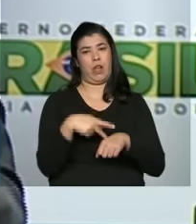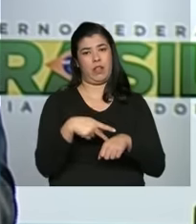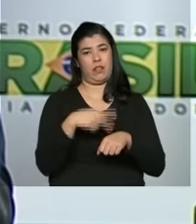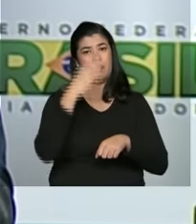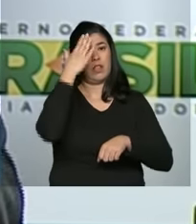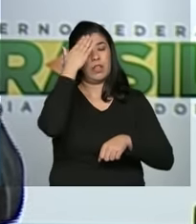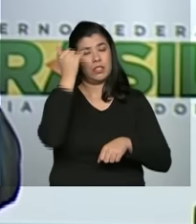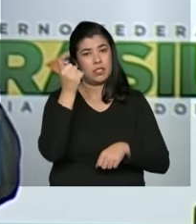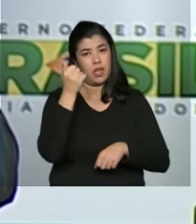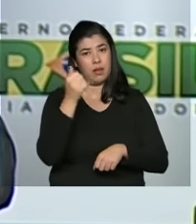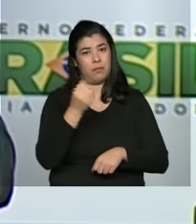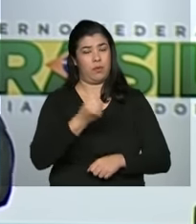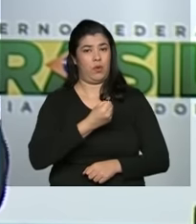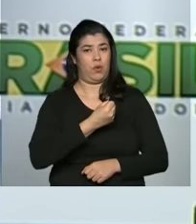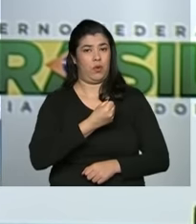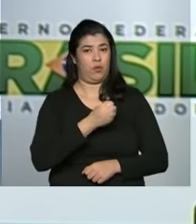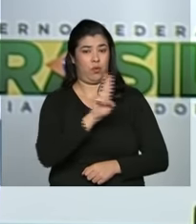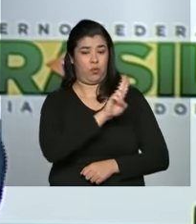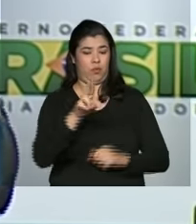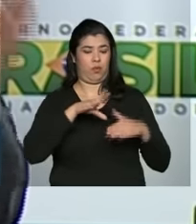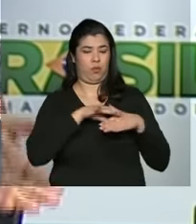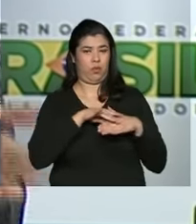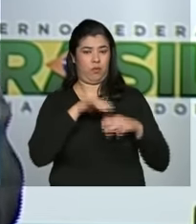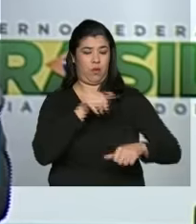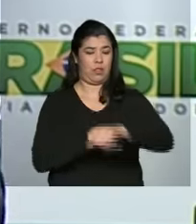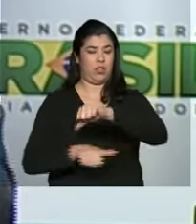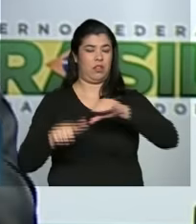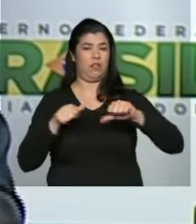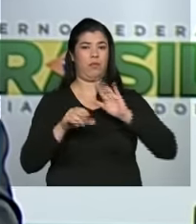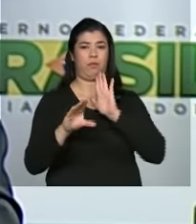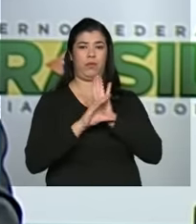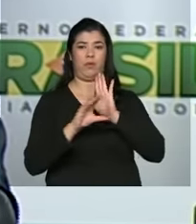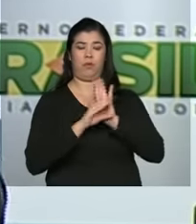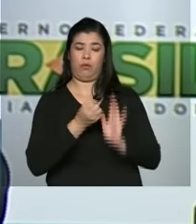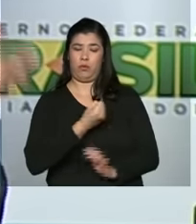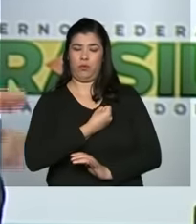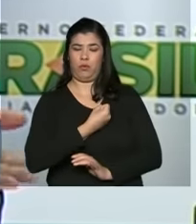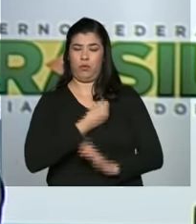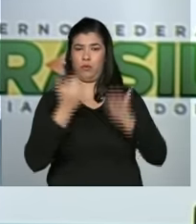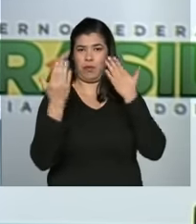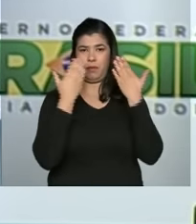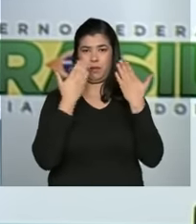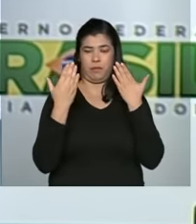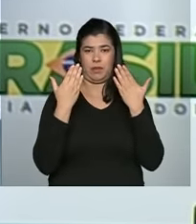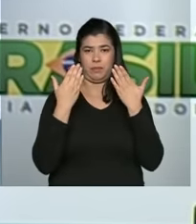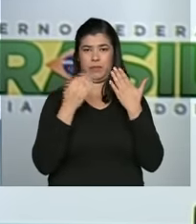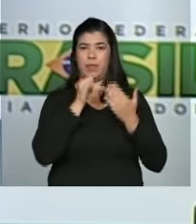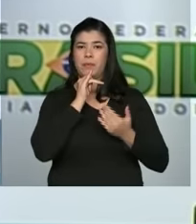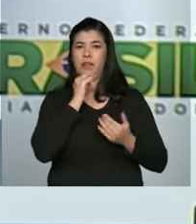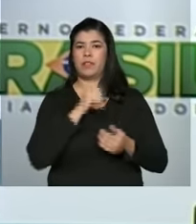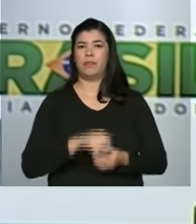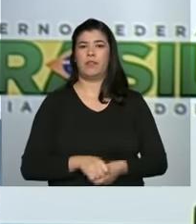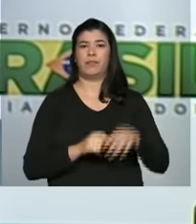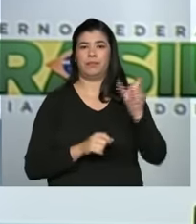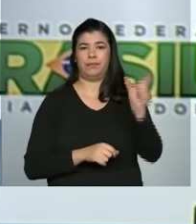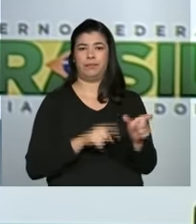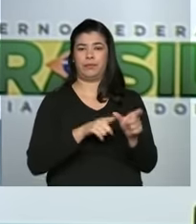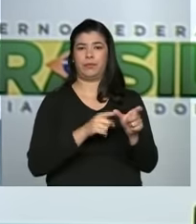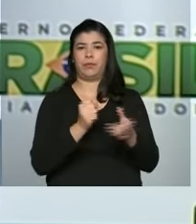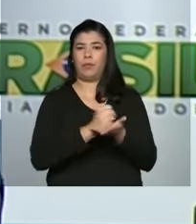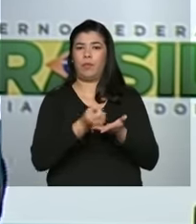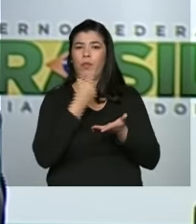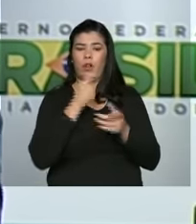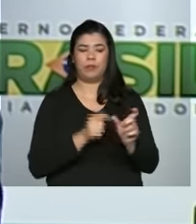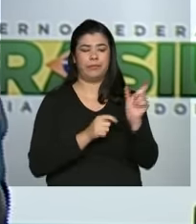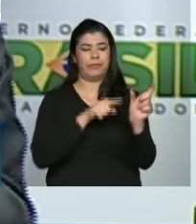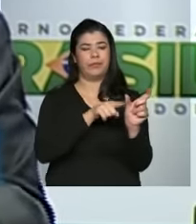aquele diagnóstico numa questão que possa ser padronizada e comparada quando a gente olha para medicamento também há a mesma coisa